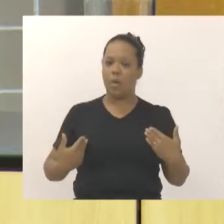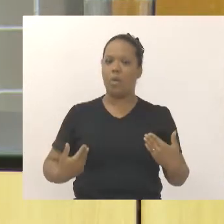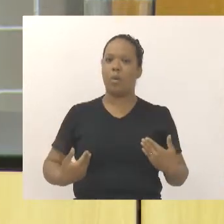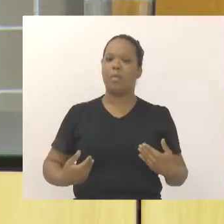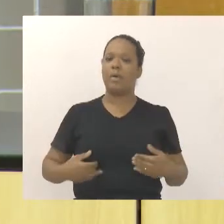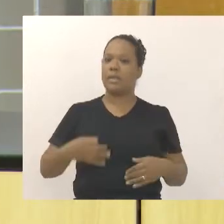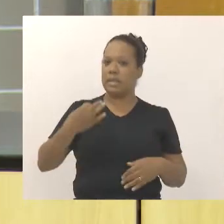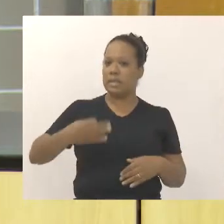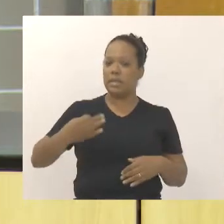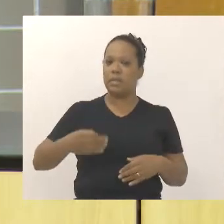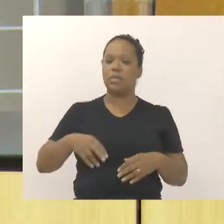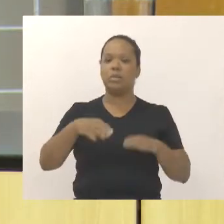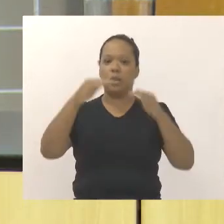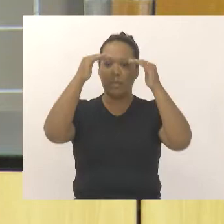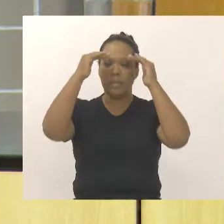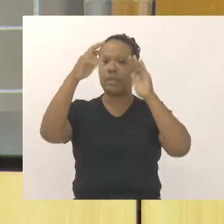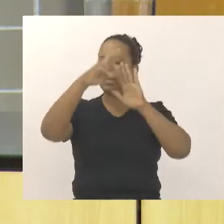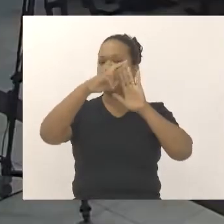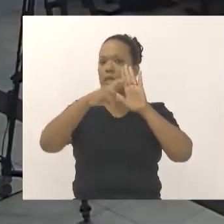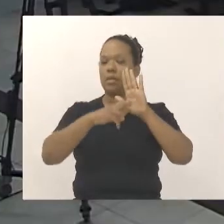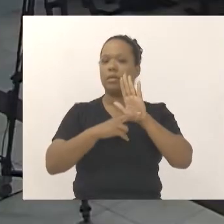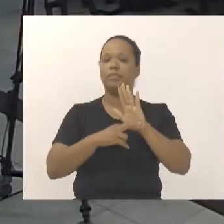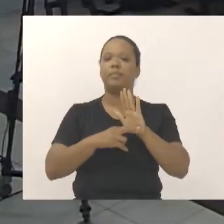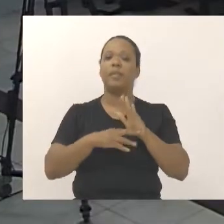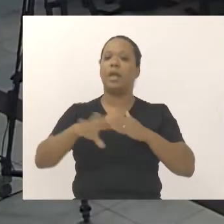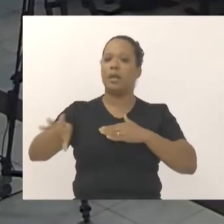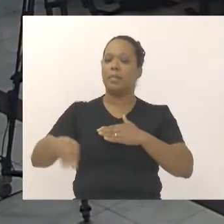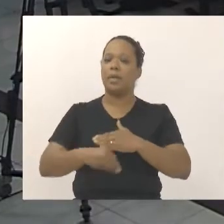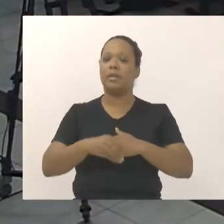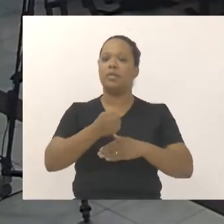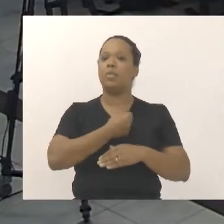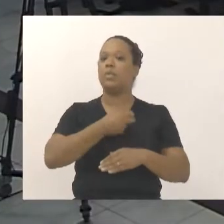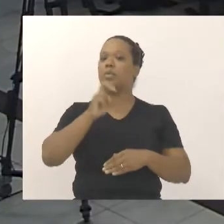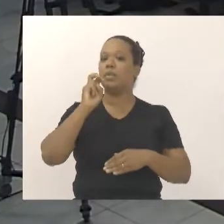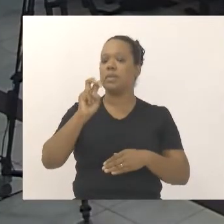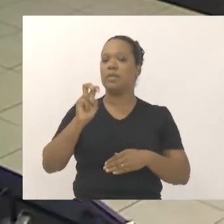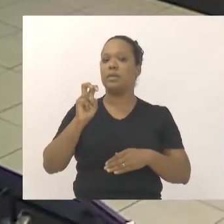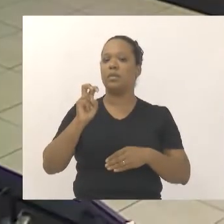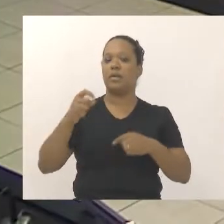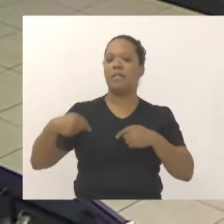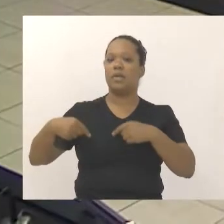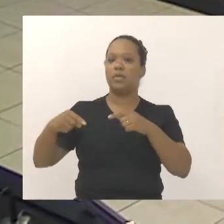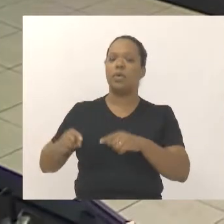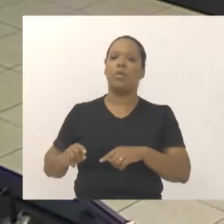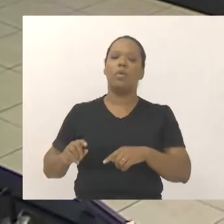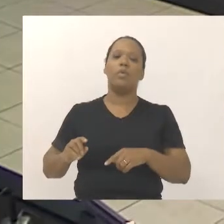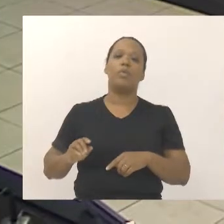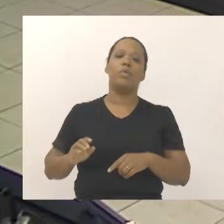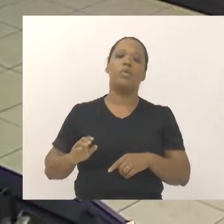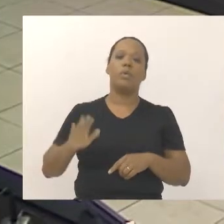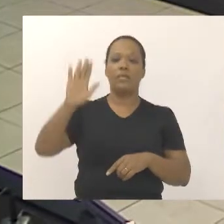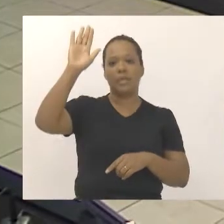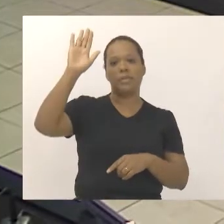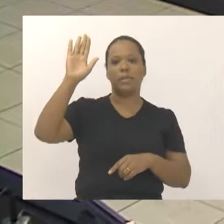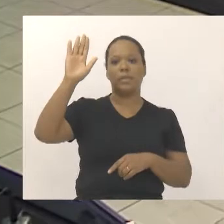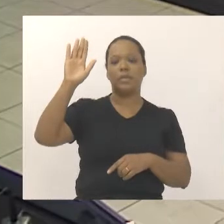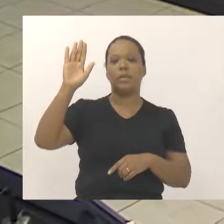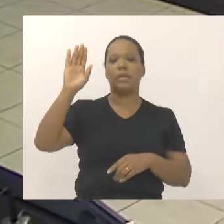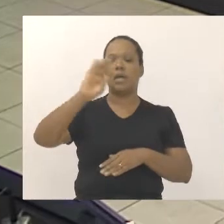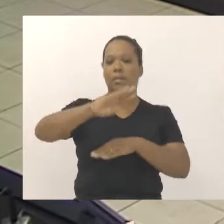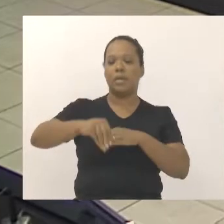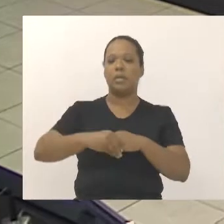Lucimar Ponciano. Emenda número 5 em votação. Os vereadores contrários se manifestem levantando o braço. Emenda número 5